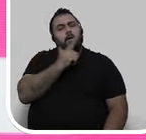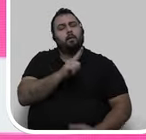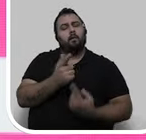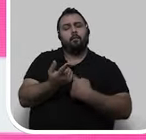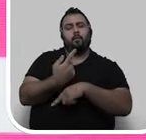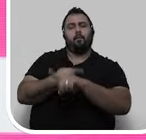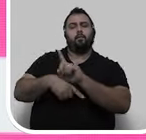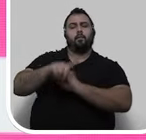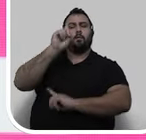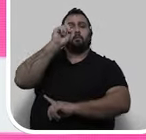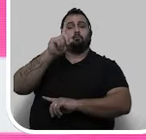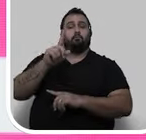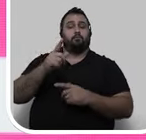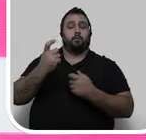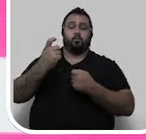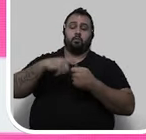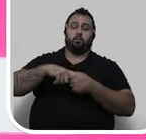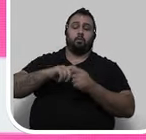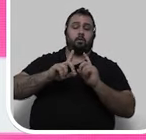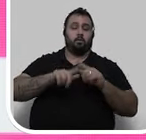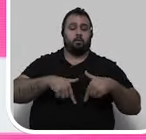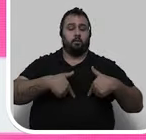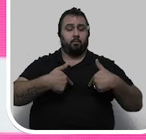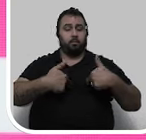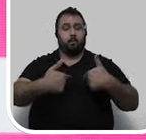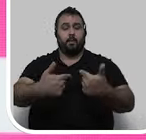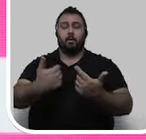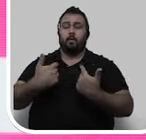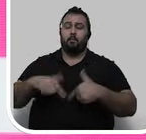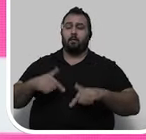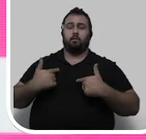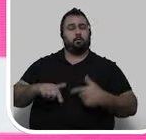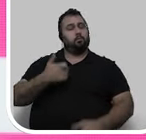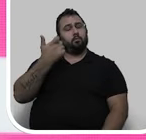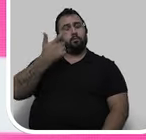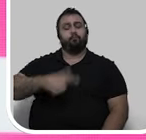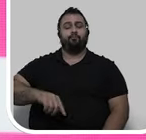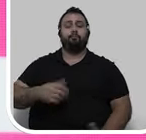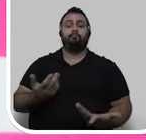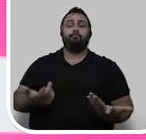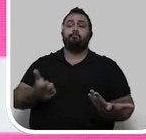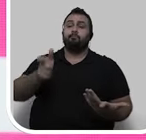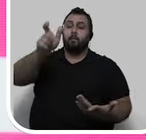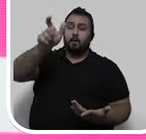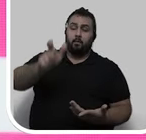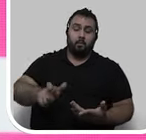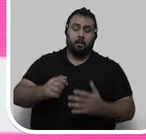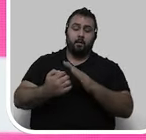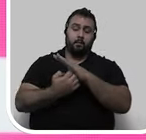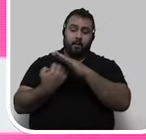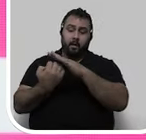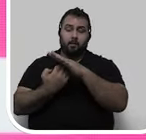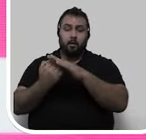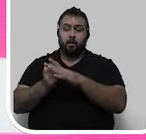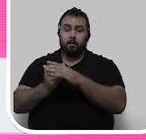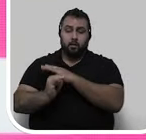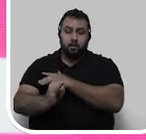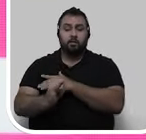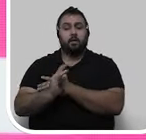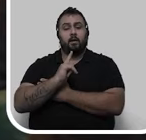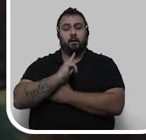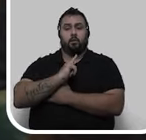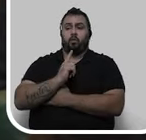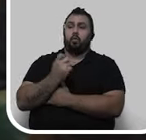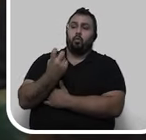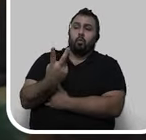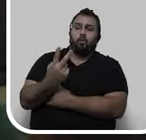recuperar e voltar a operar. Quanto fôlego tem uma pessoa, uma empresa, uma startup que tem 2 funcionários,